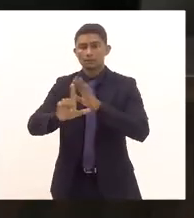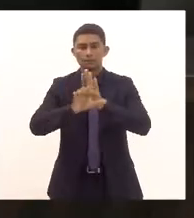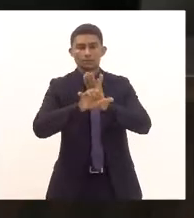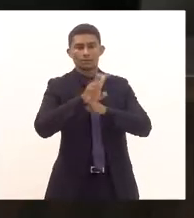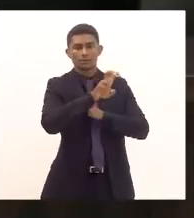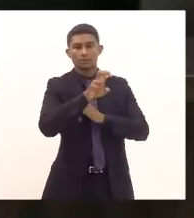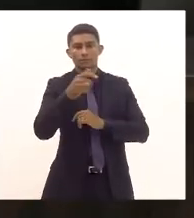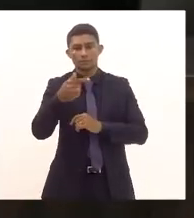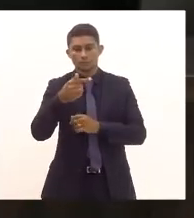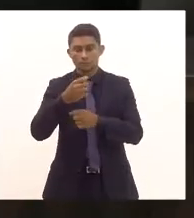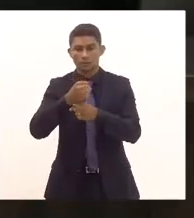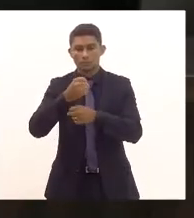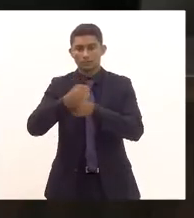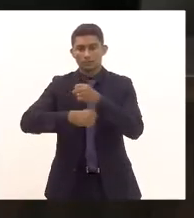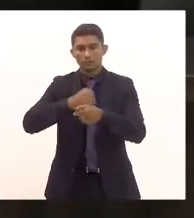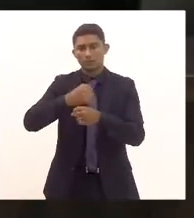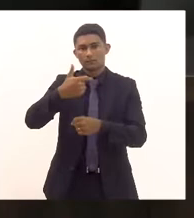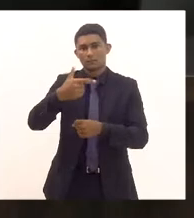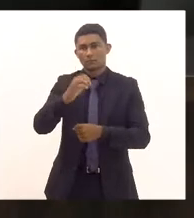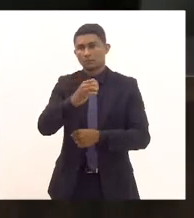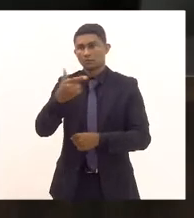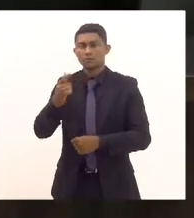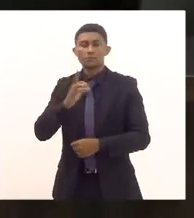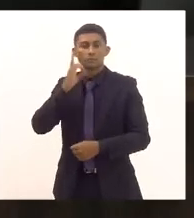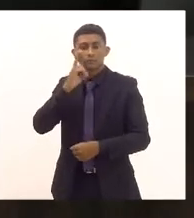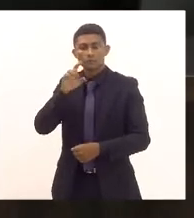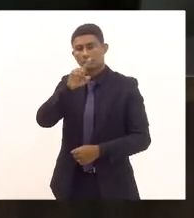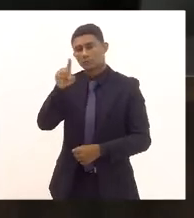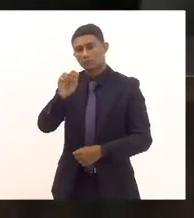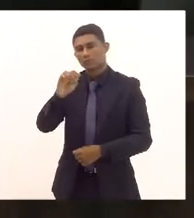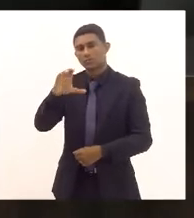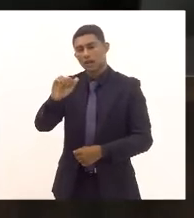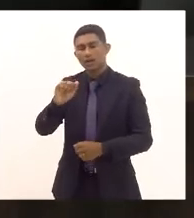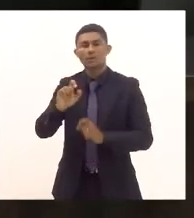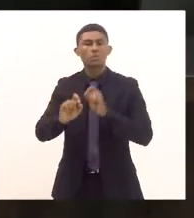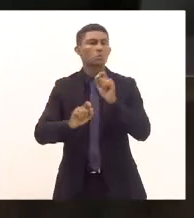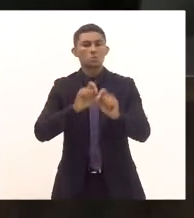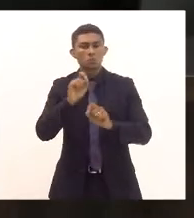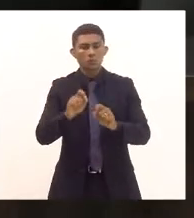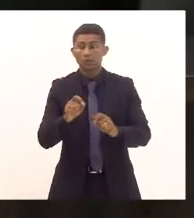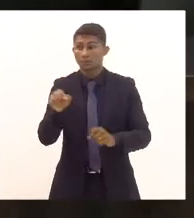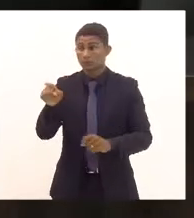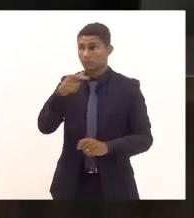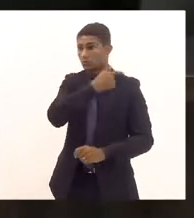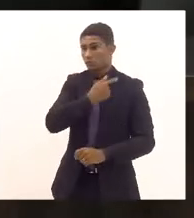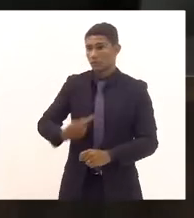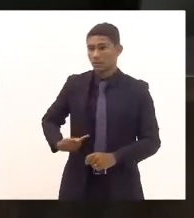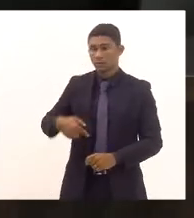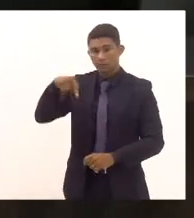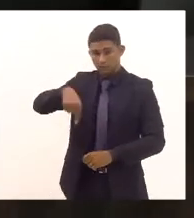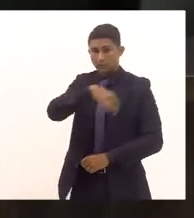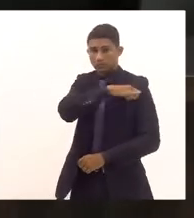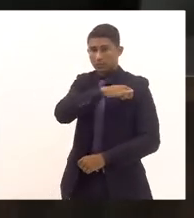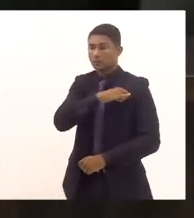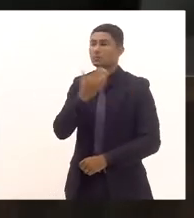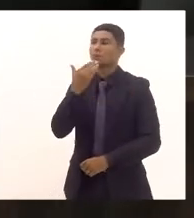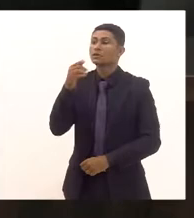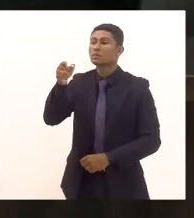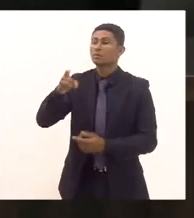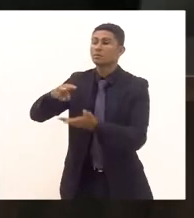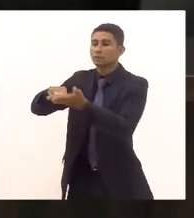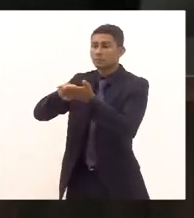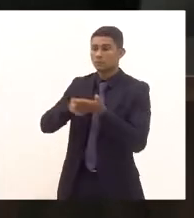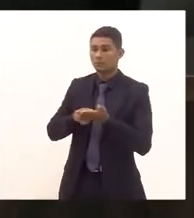557 de 22 de autoria do Deputado Renato Zaca solicita ao Excelentíssimo Senhor governador do Estado do Rio de Janeiro envio de